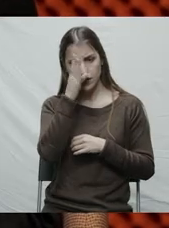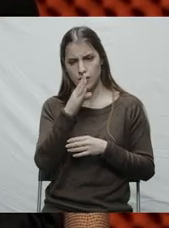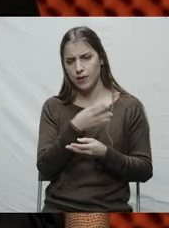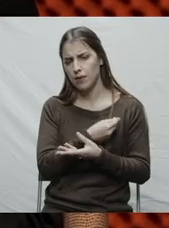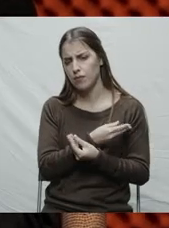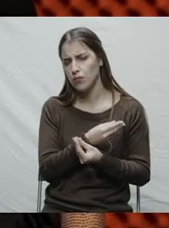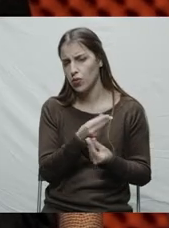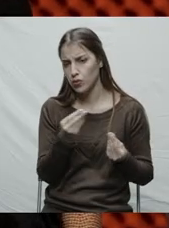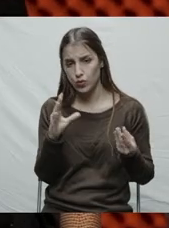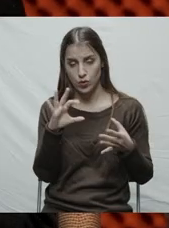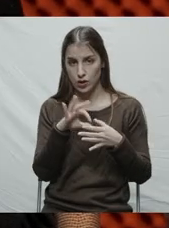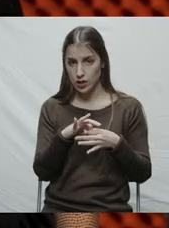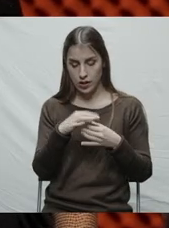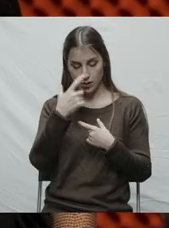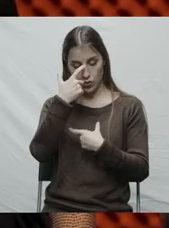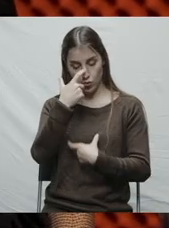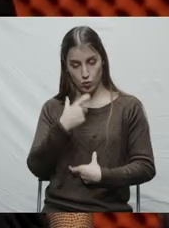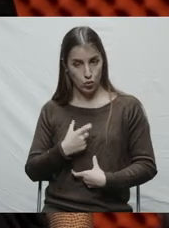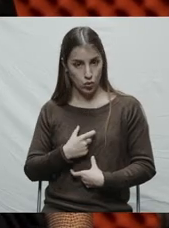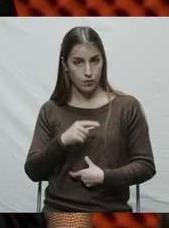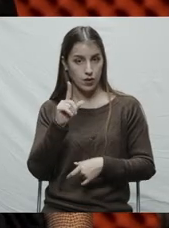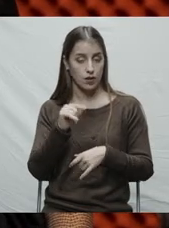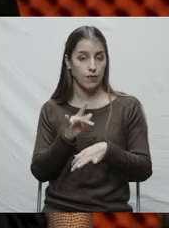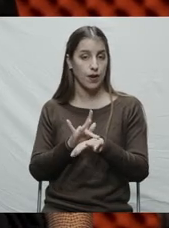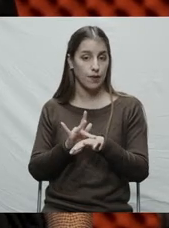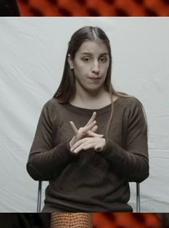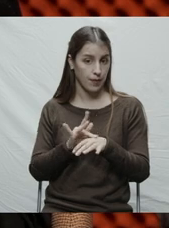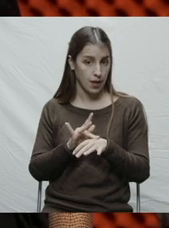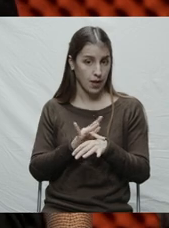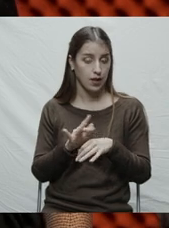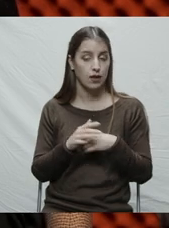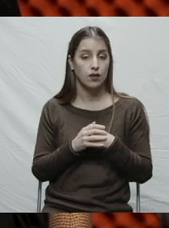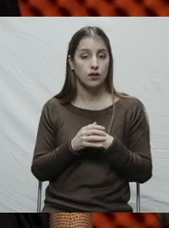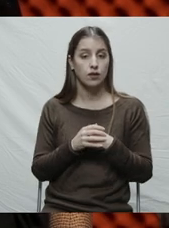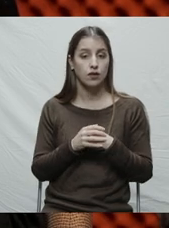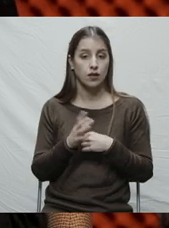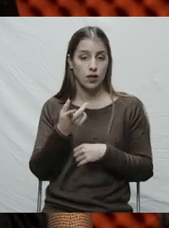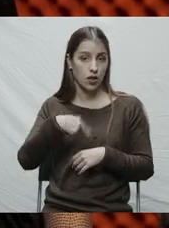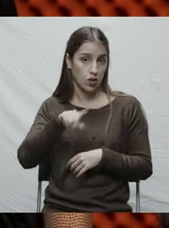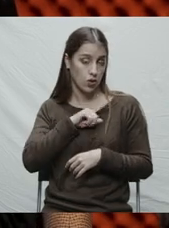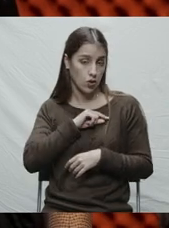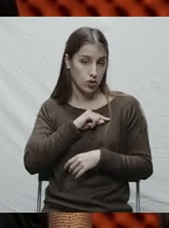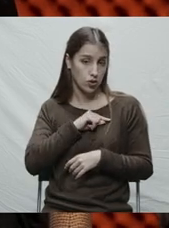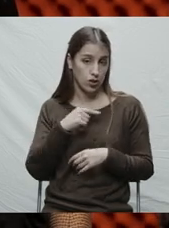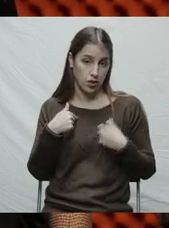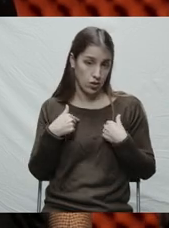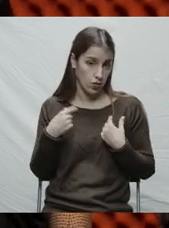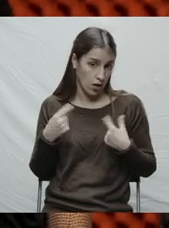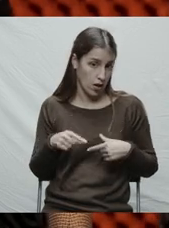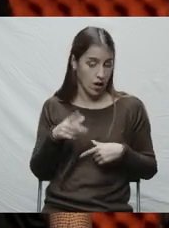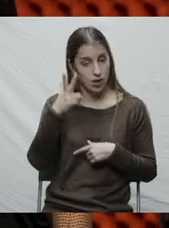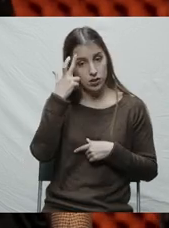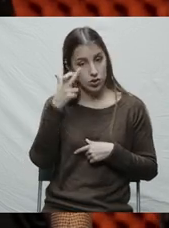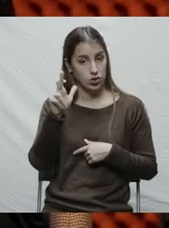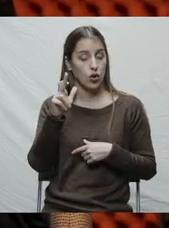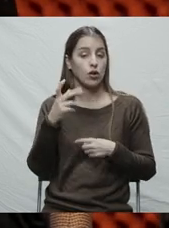sobre Stanislavski, no corpo, na pele, não é a questão das emoções, e tivemos a sorte, pelo menos eu tive,